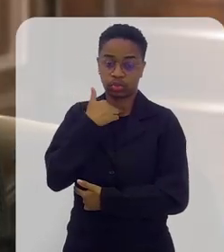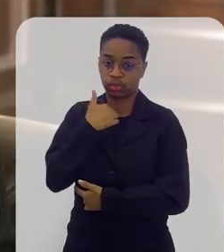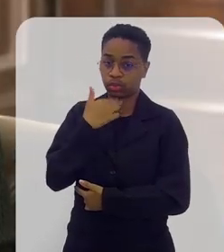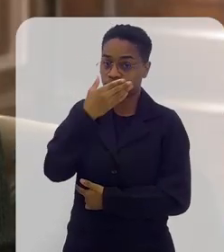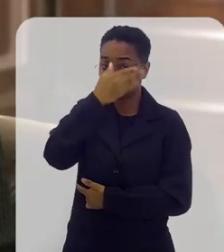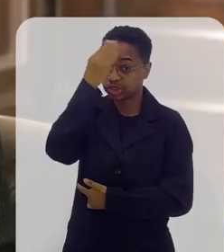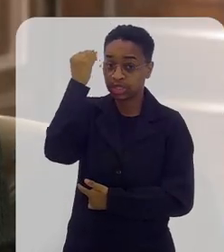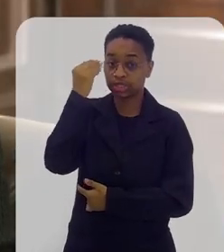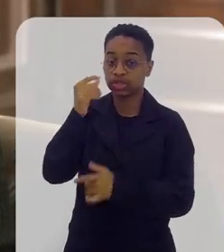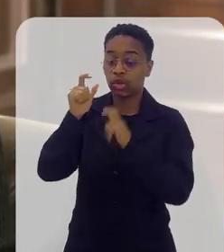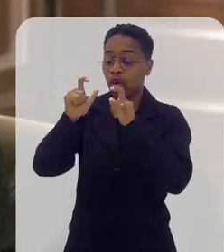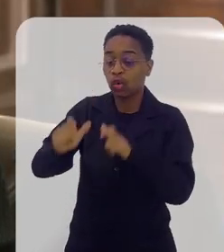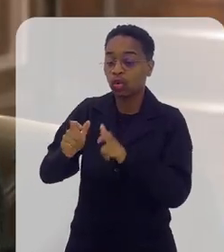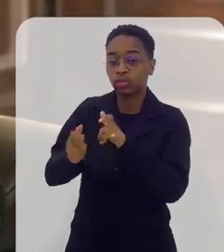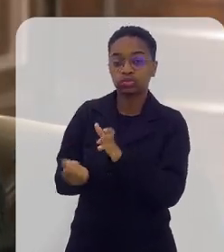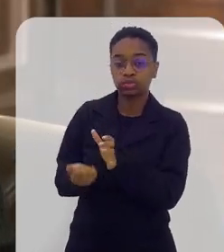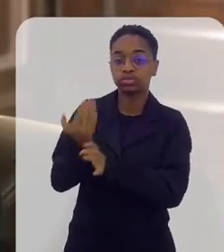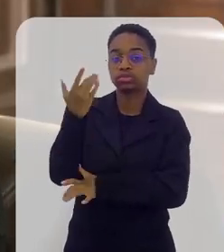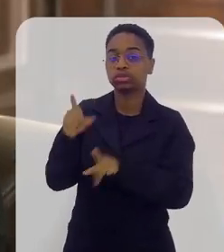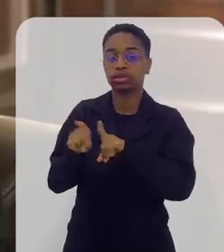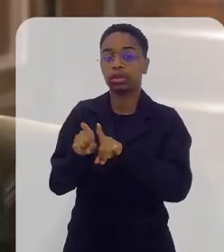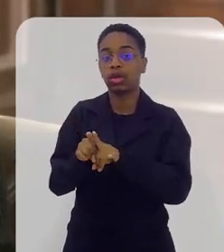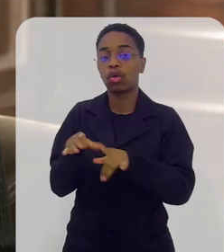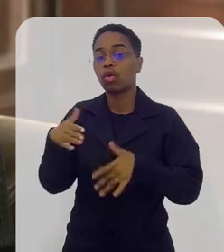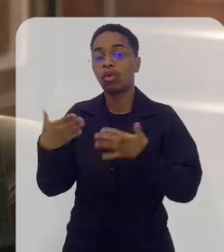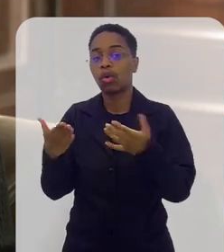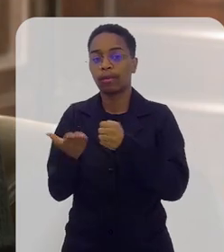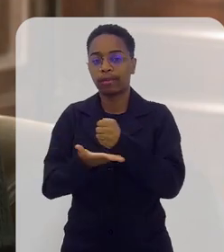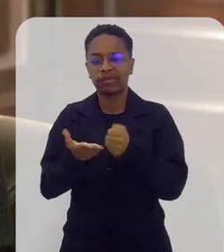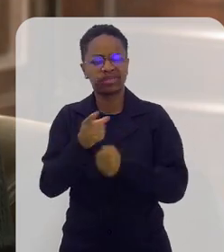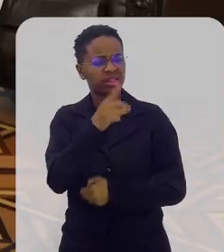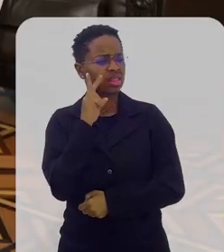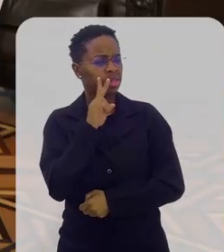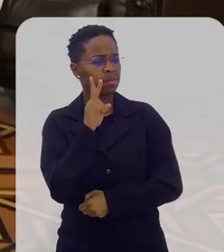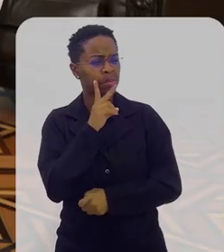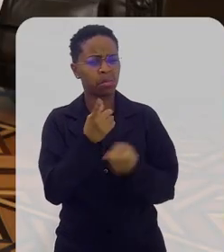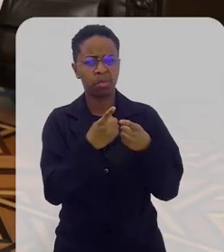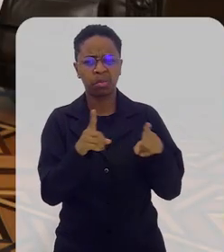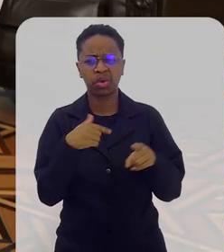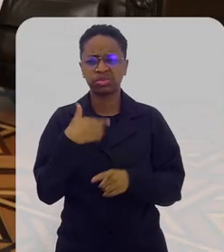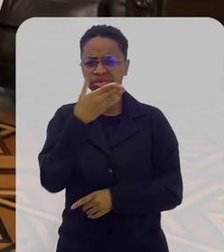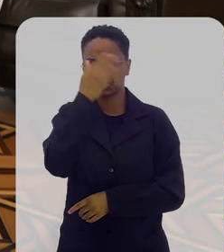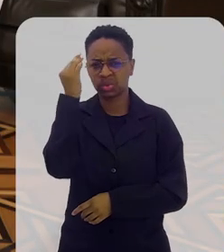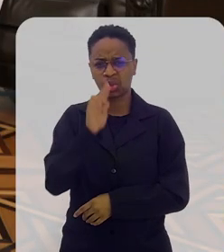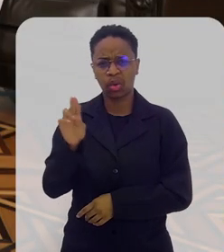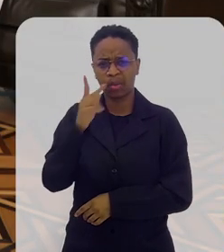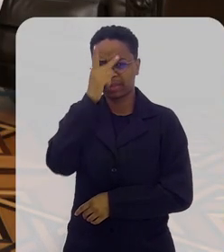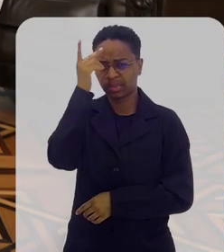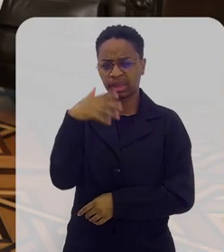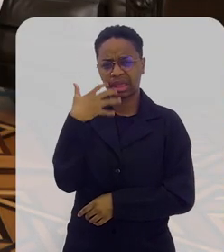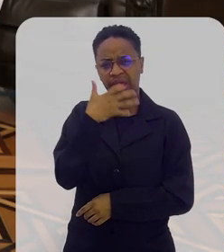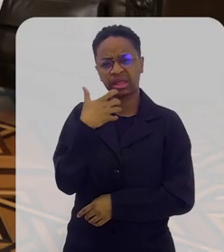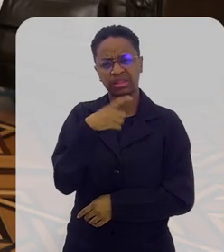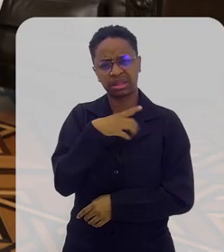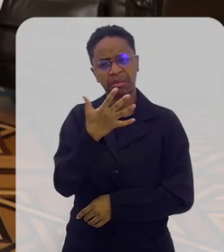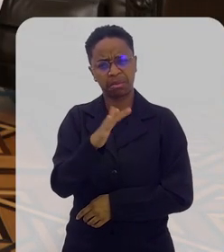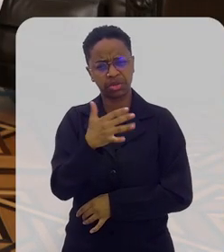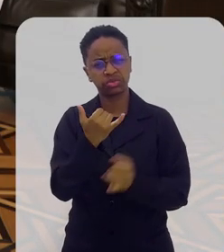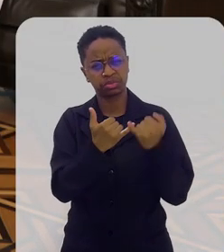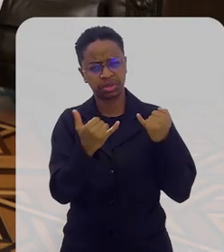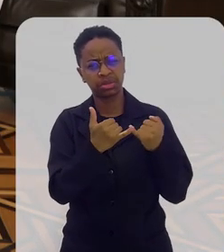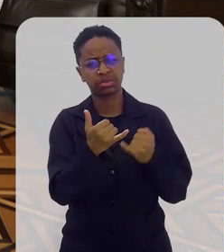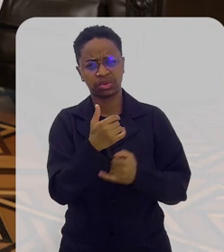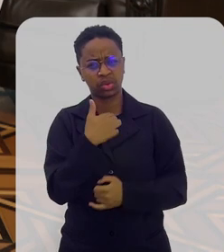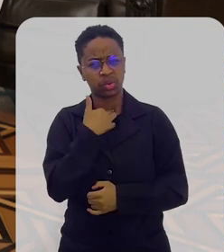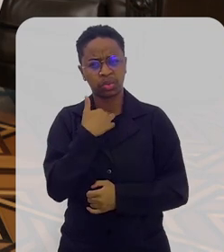suas raízes, das suas essências, sabe? Você me lembrou uma música, que eu esqueci o nome de um rapaz jovem que canta. Ele fala mais ou menos isso, né? Não